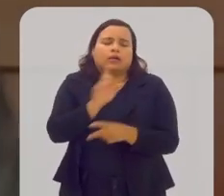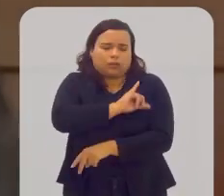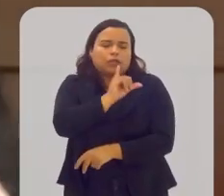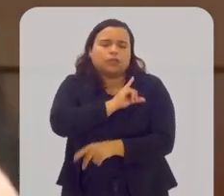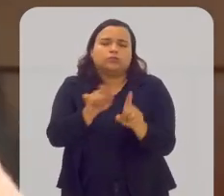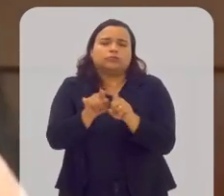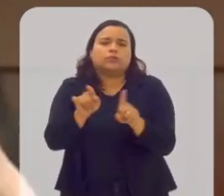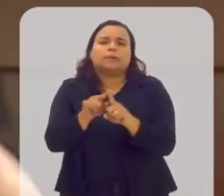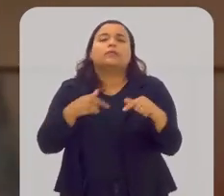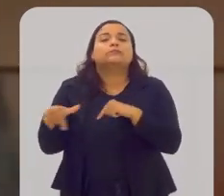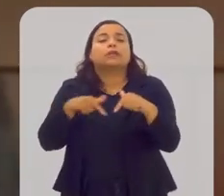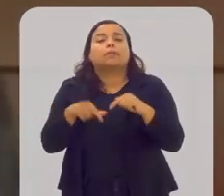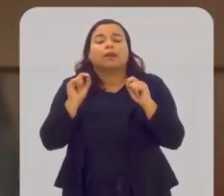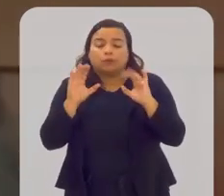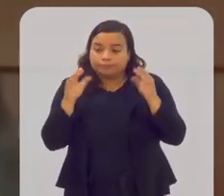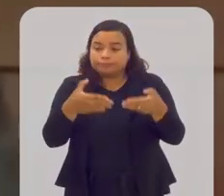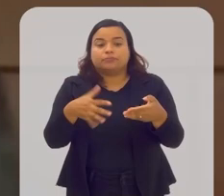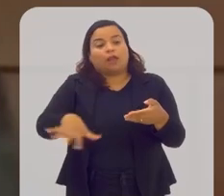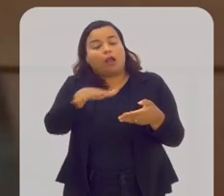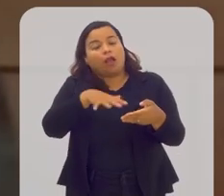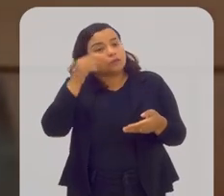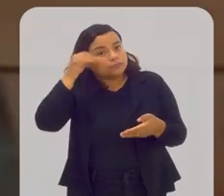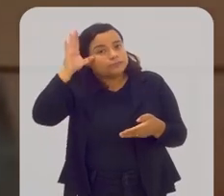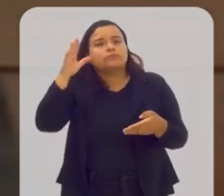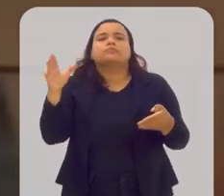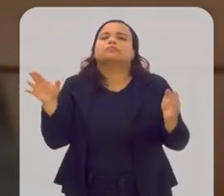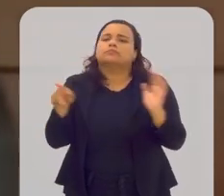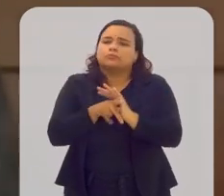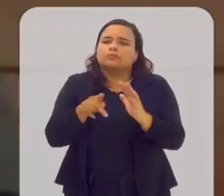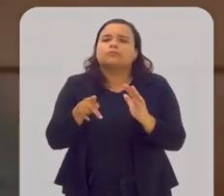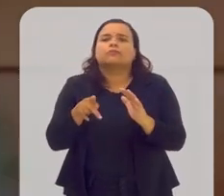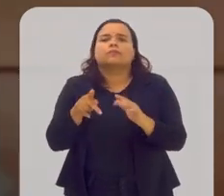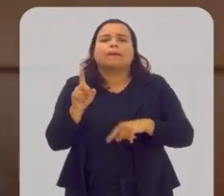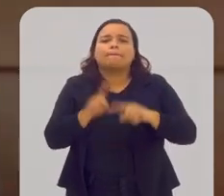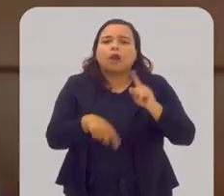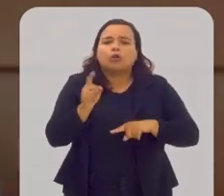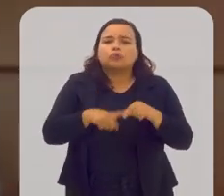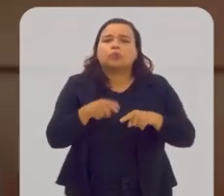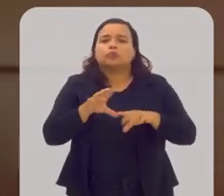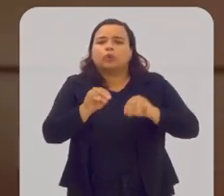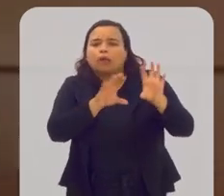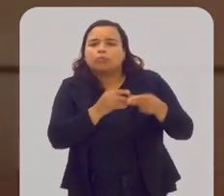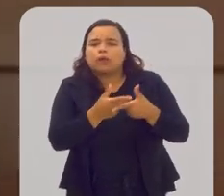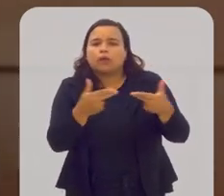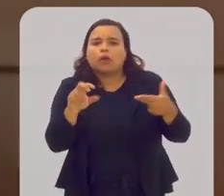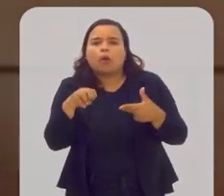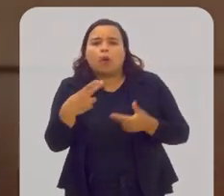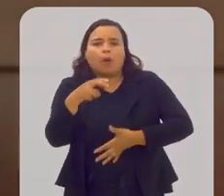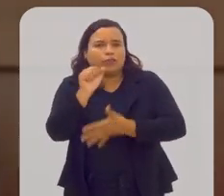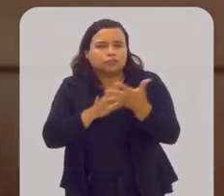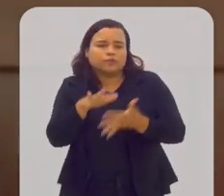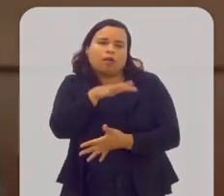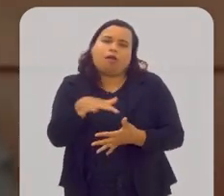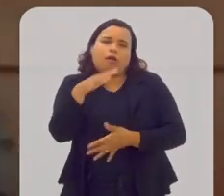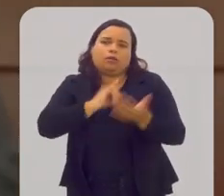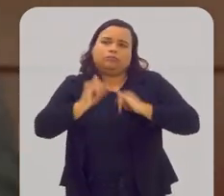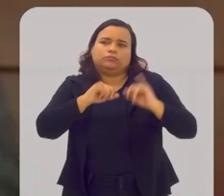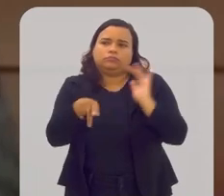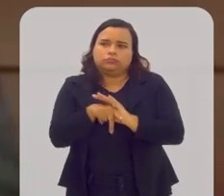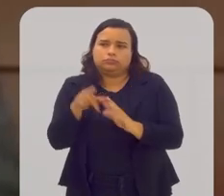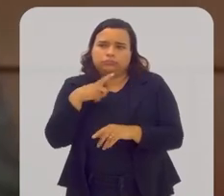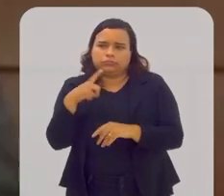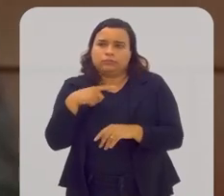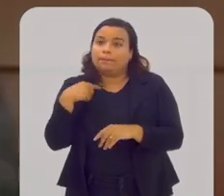que trabalham com áreas do conhecimento que vão demandar algum produto ou atividade da área da química.